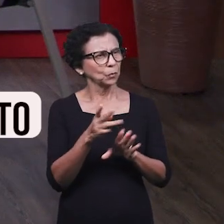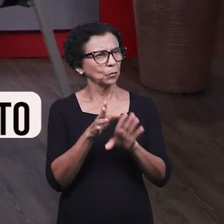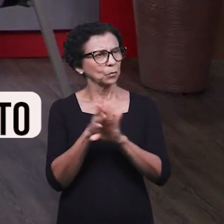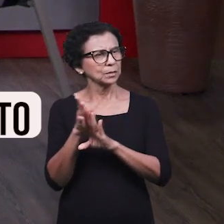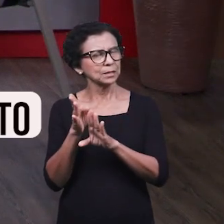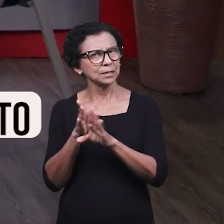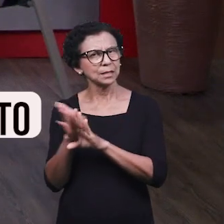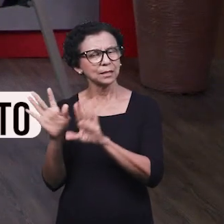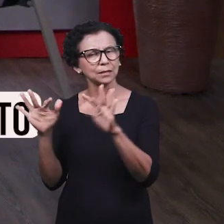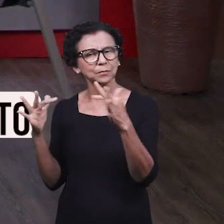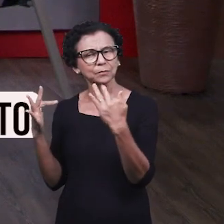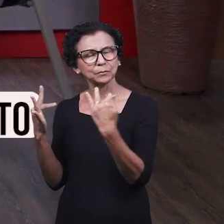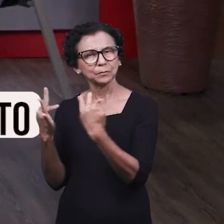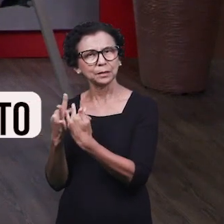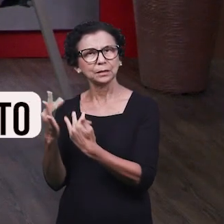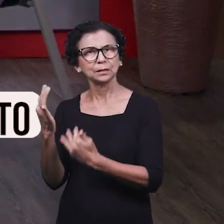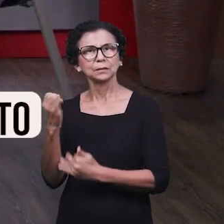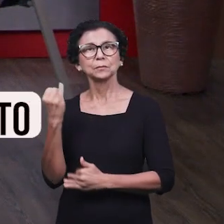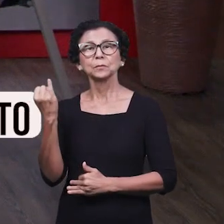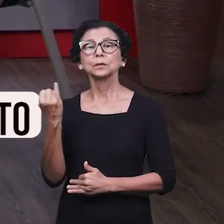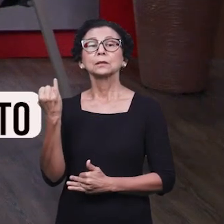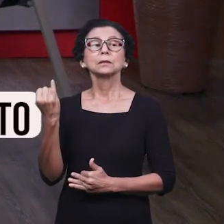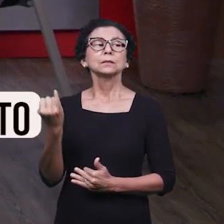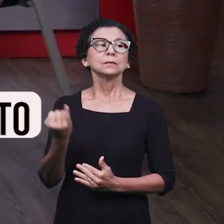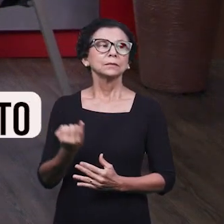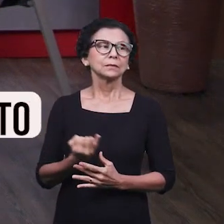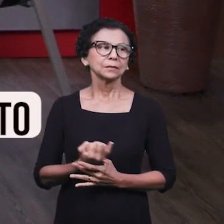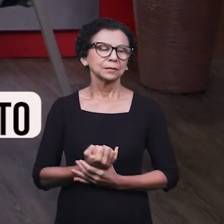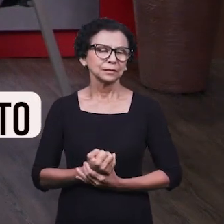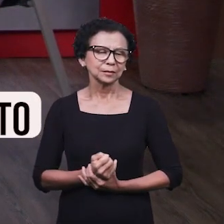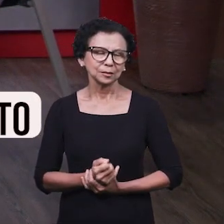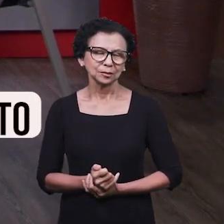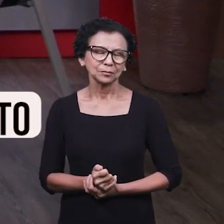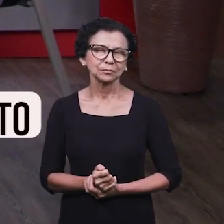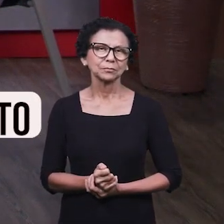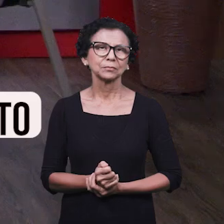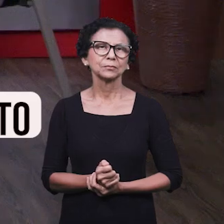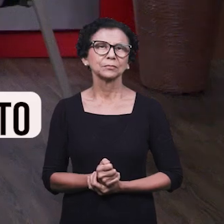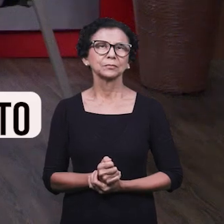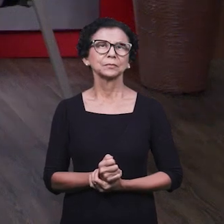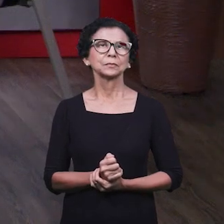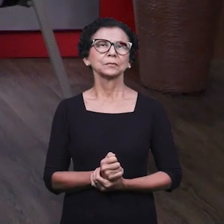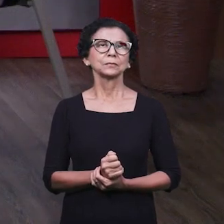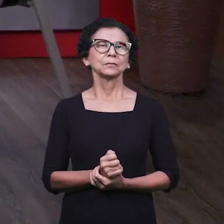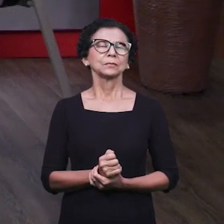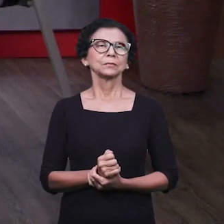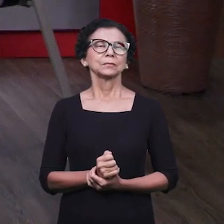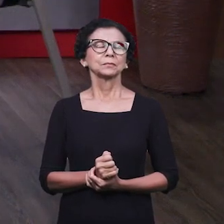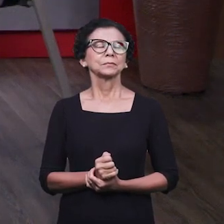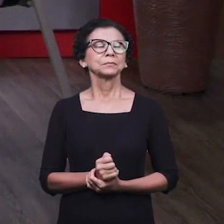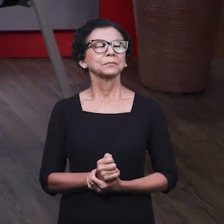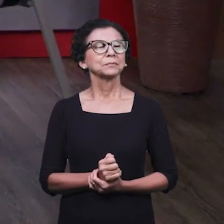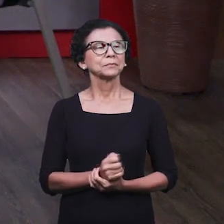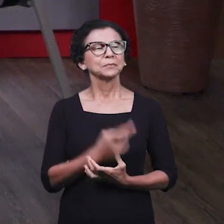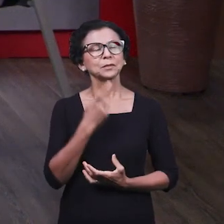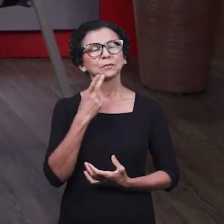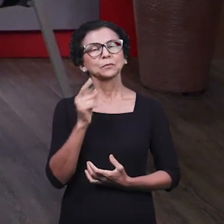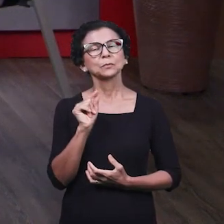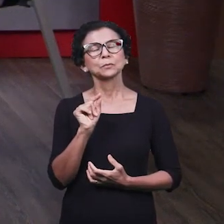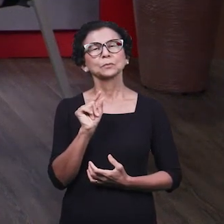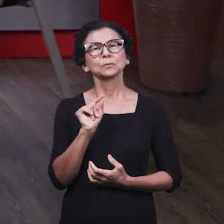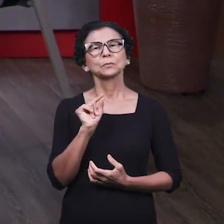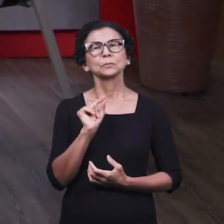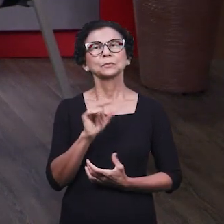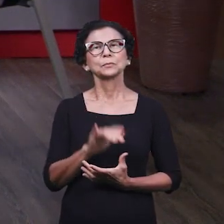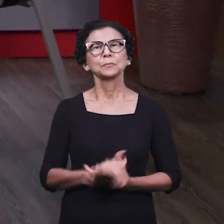sobre essa importância. O que você poderia falar para todos aqueles que nos assistem ali